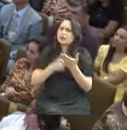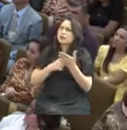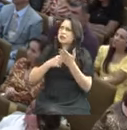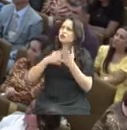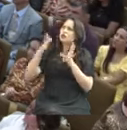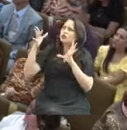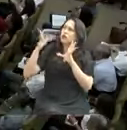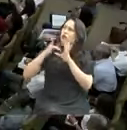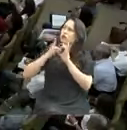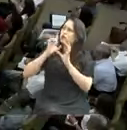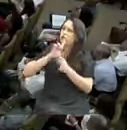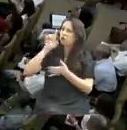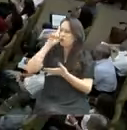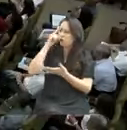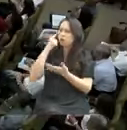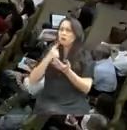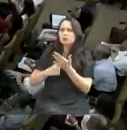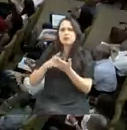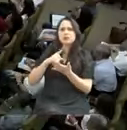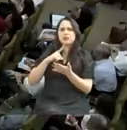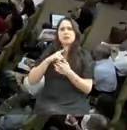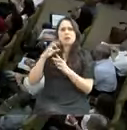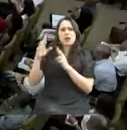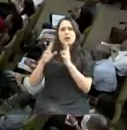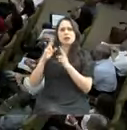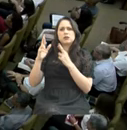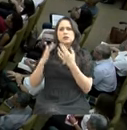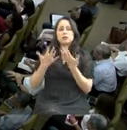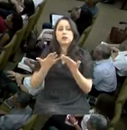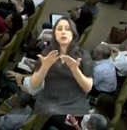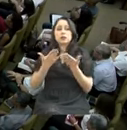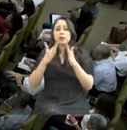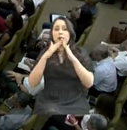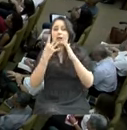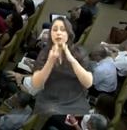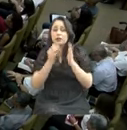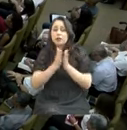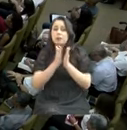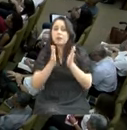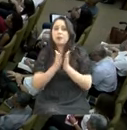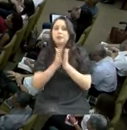Daí é que vem a pobreza da igreja.